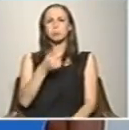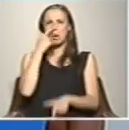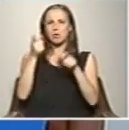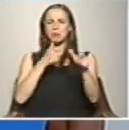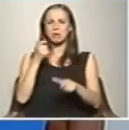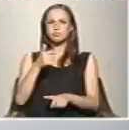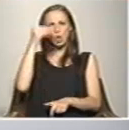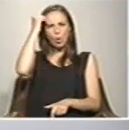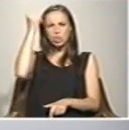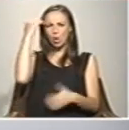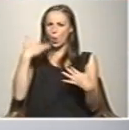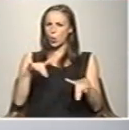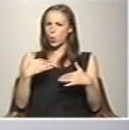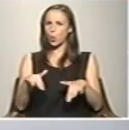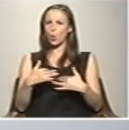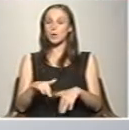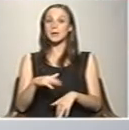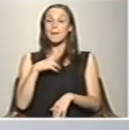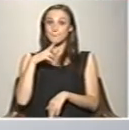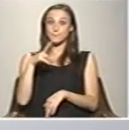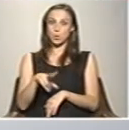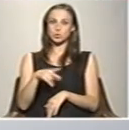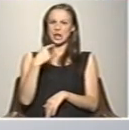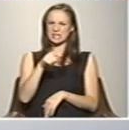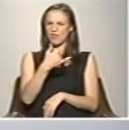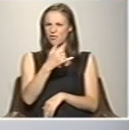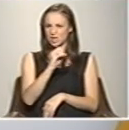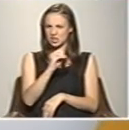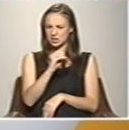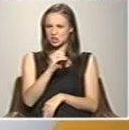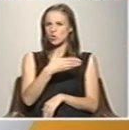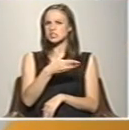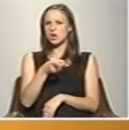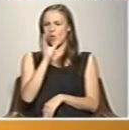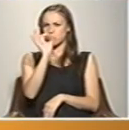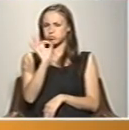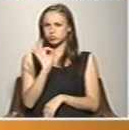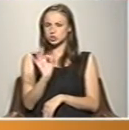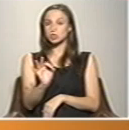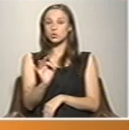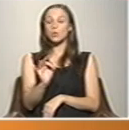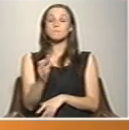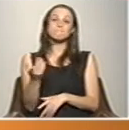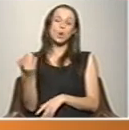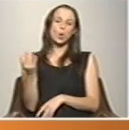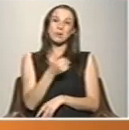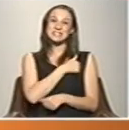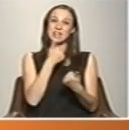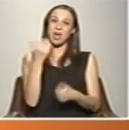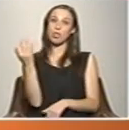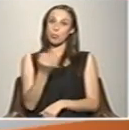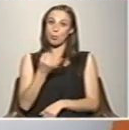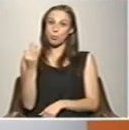não tem? Se Portugal tem cerca de 20% ou 19% de idosos, Porto, concelho,